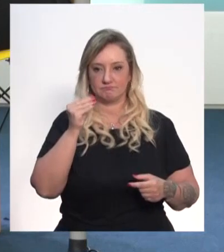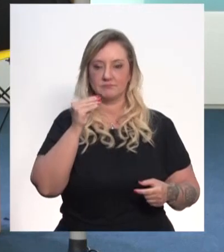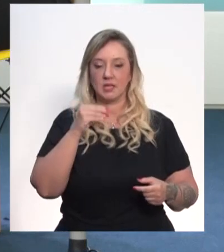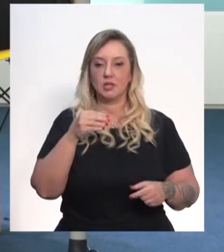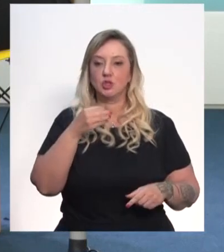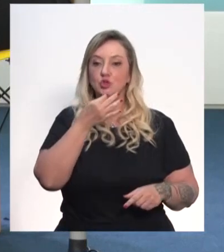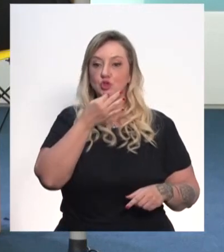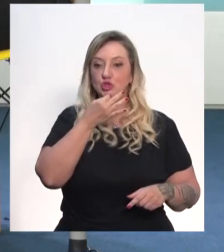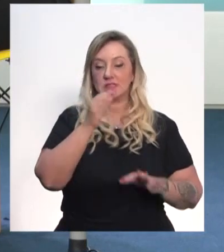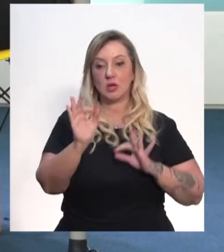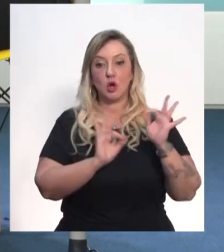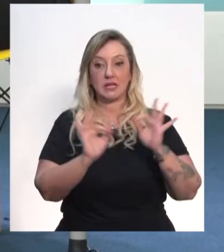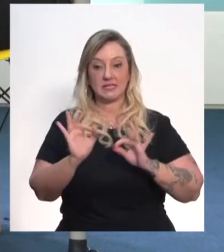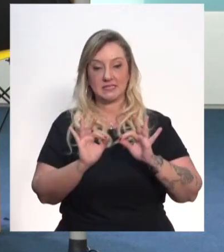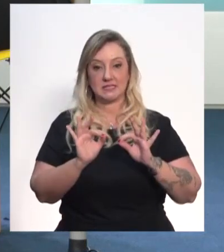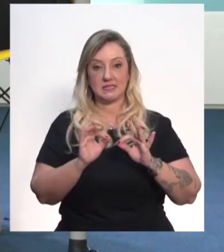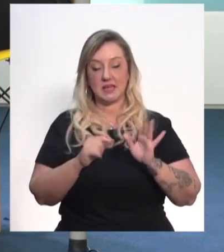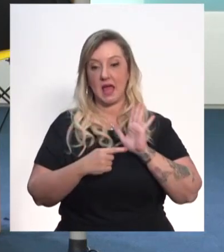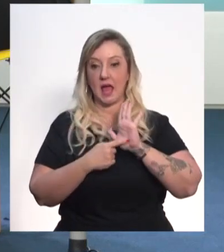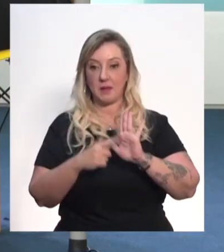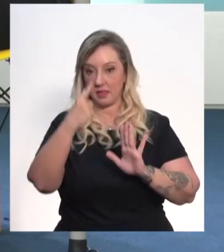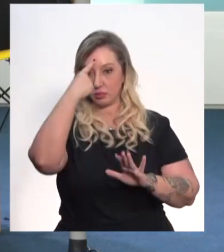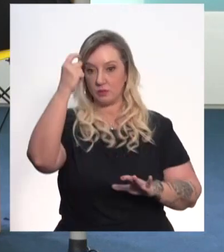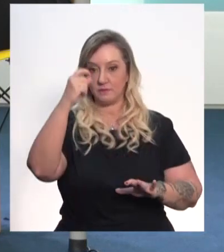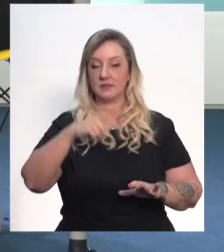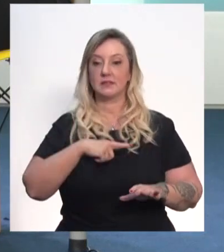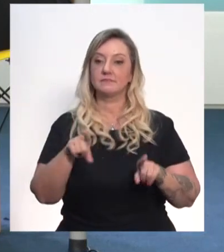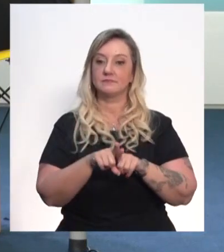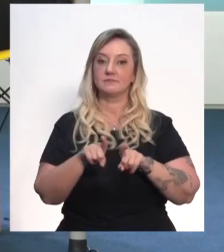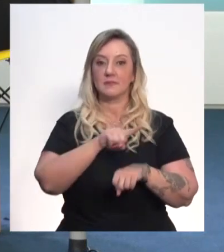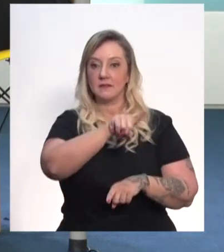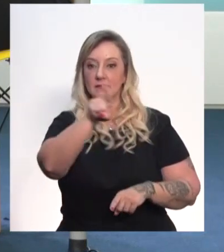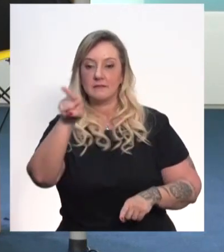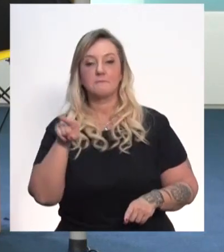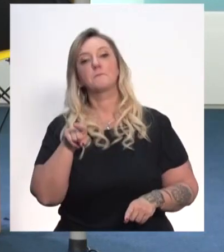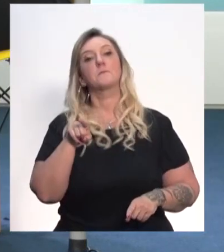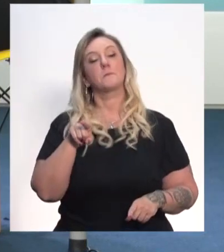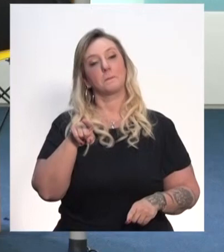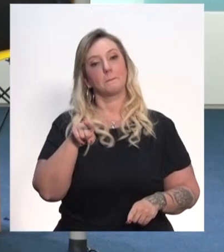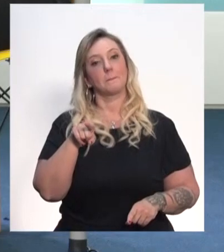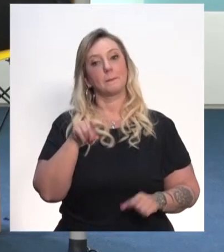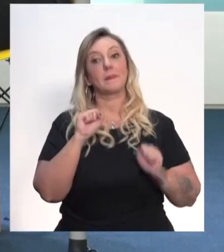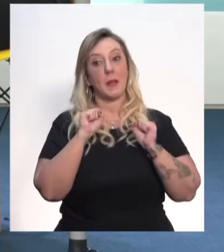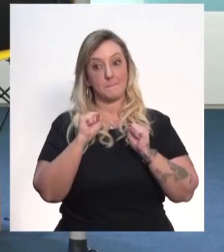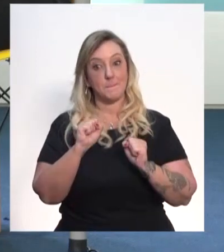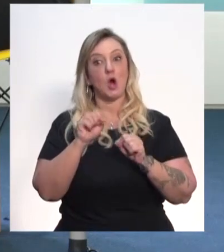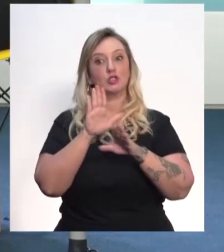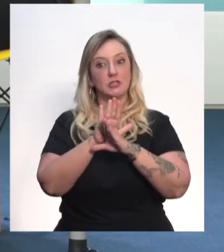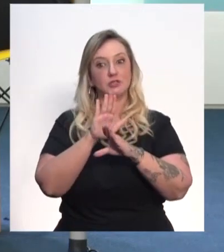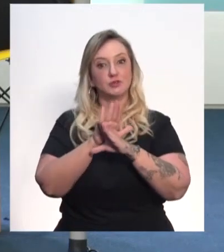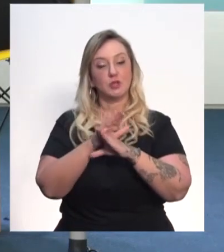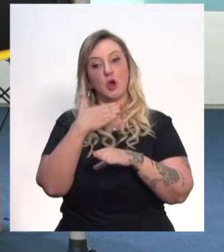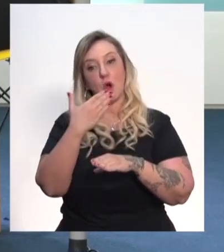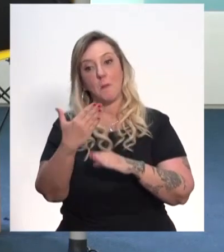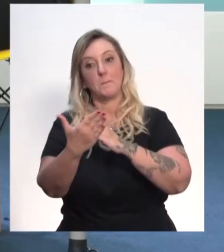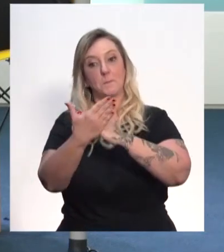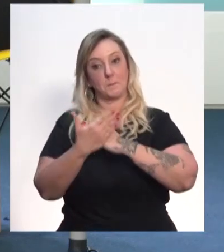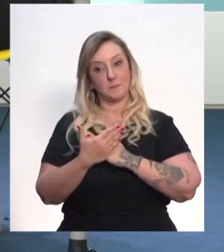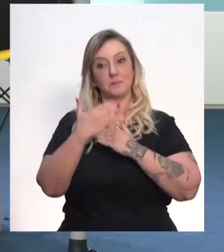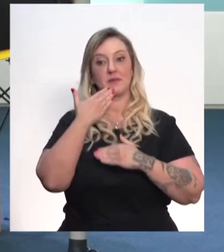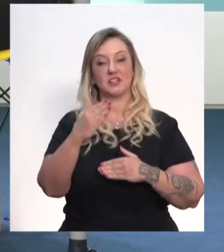Olá, neste vídeo vou mostrar como fazer videochamadas. A primeira opção é fazer através da